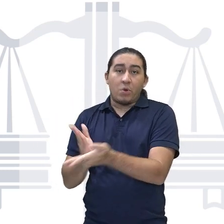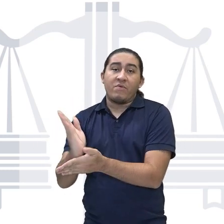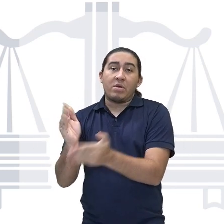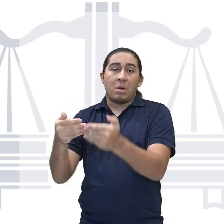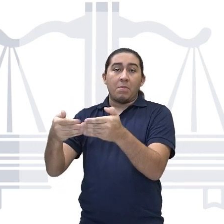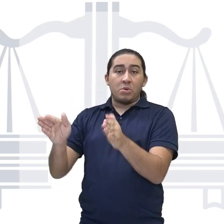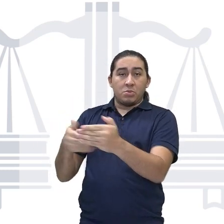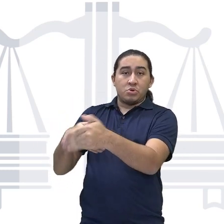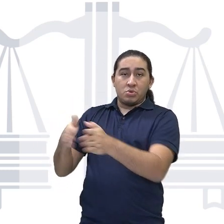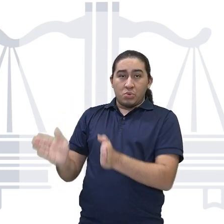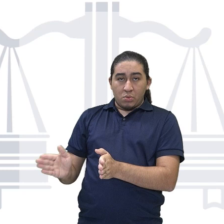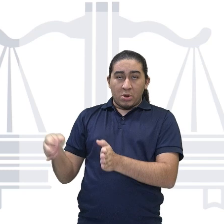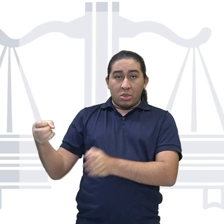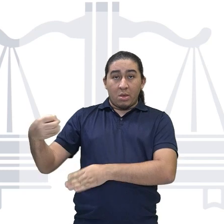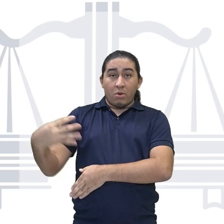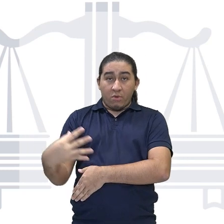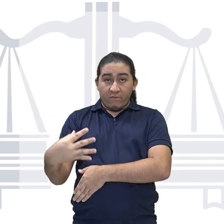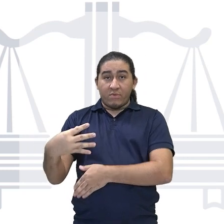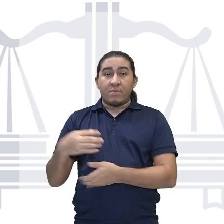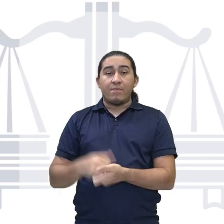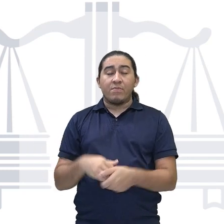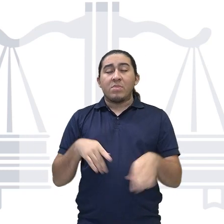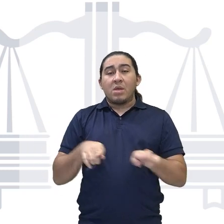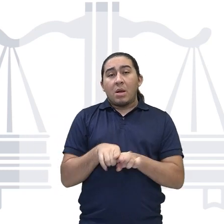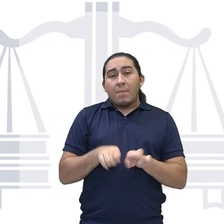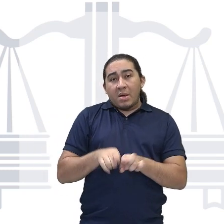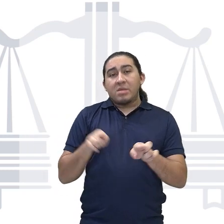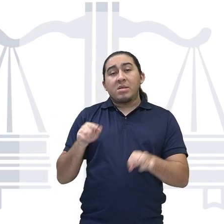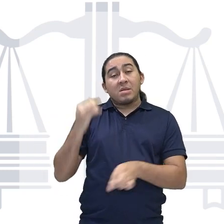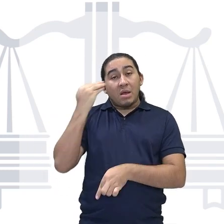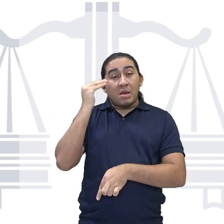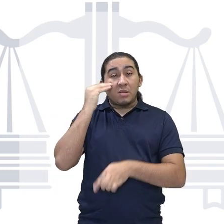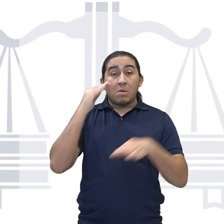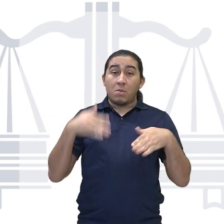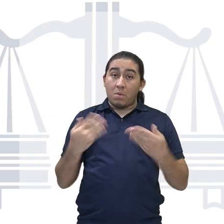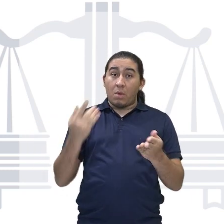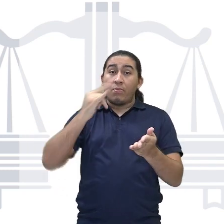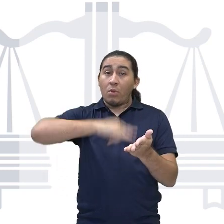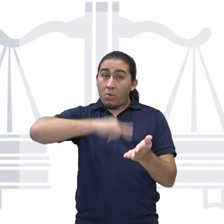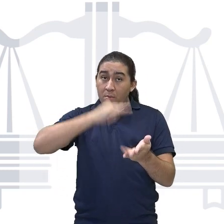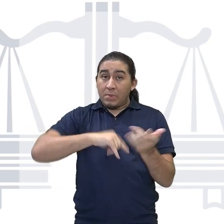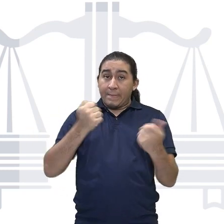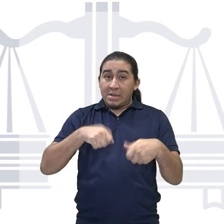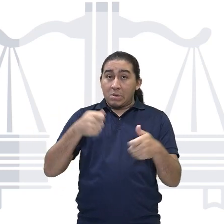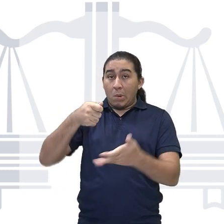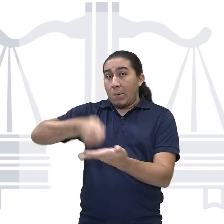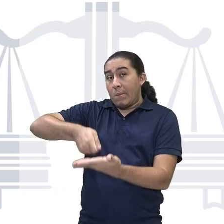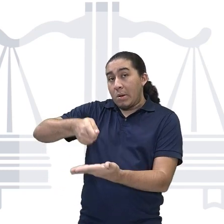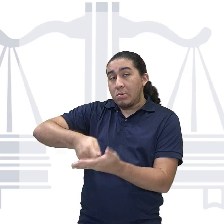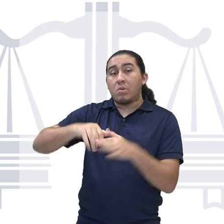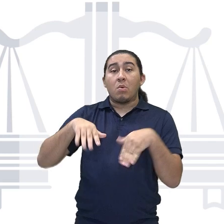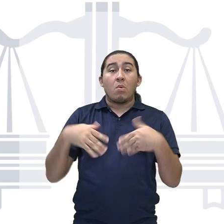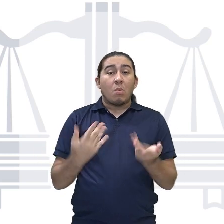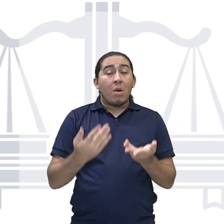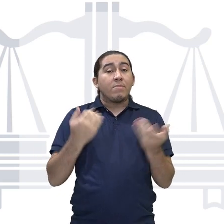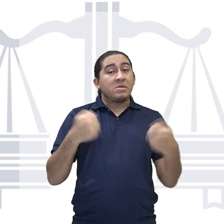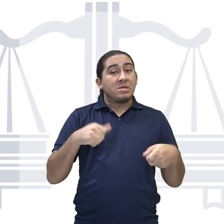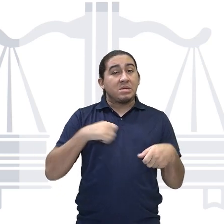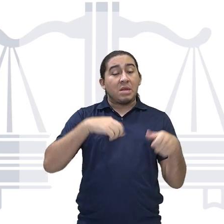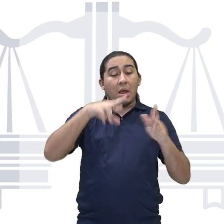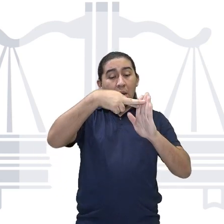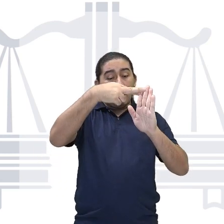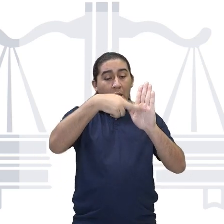para essas turmas novas, incluindo quais são os documentos necessários, quais são os critérios e quais são os documentos